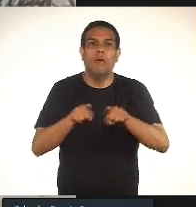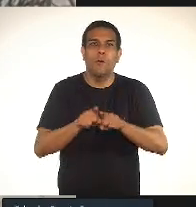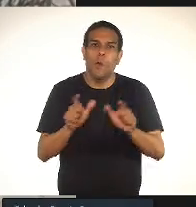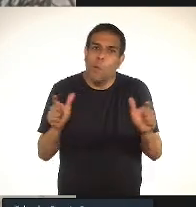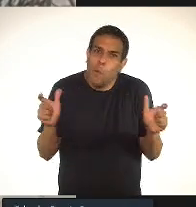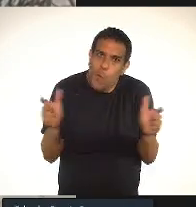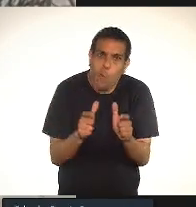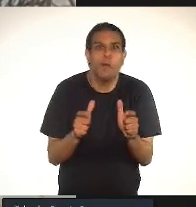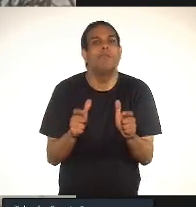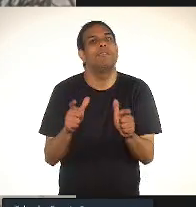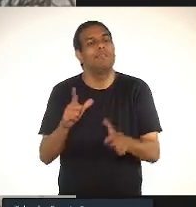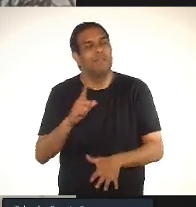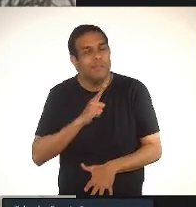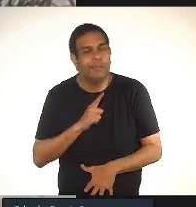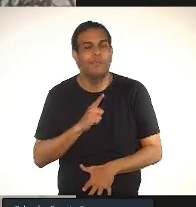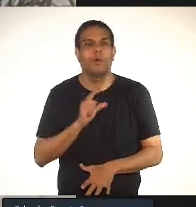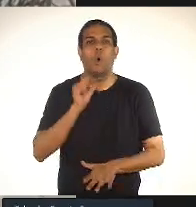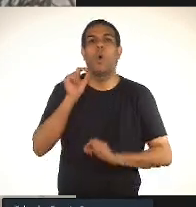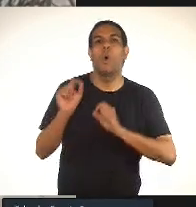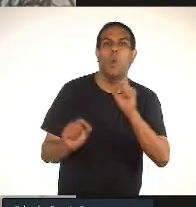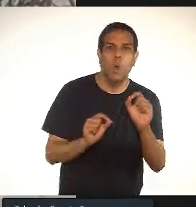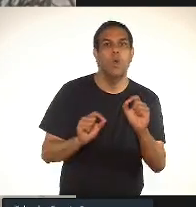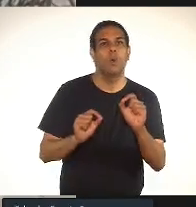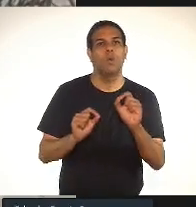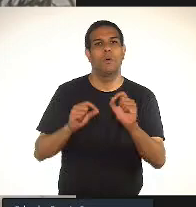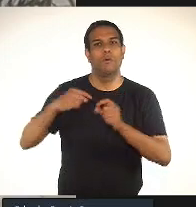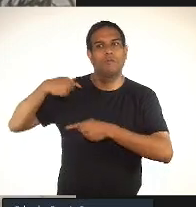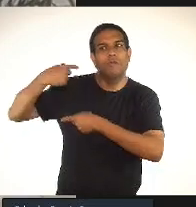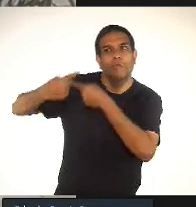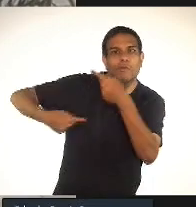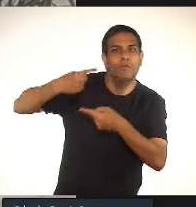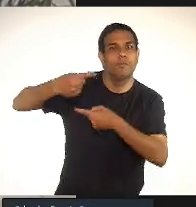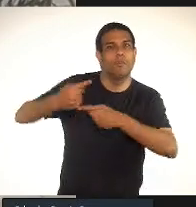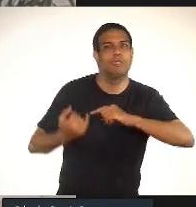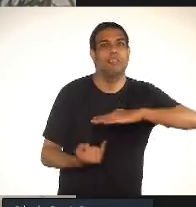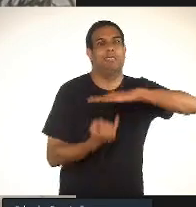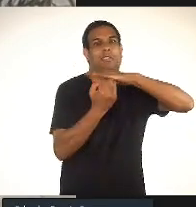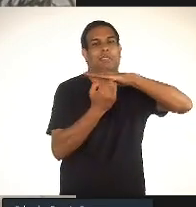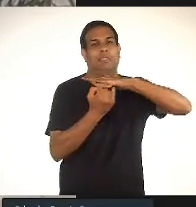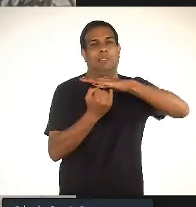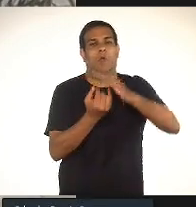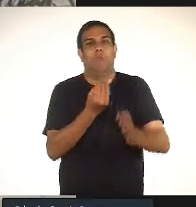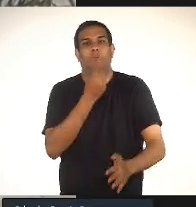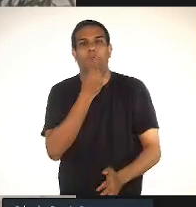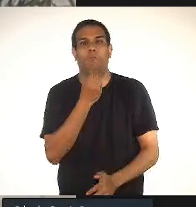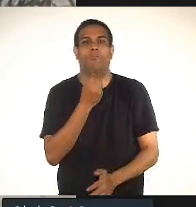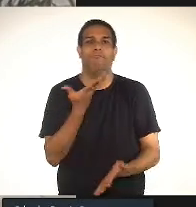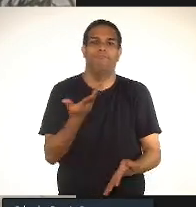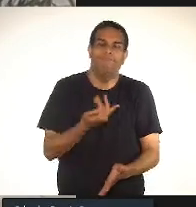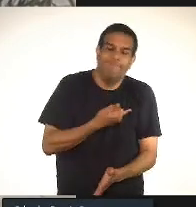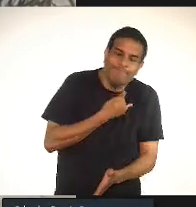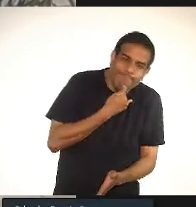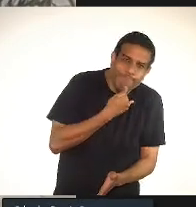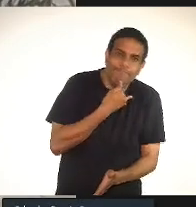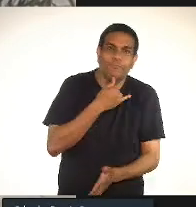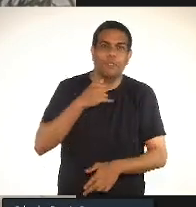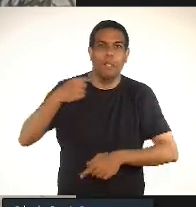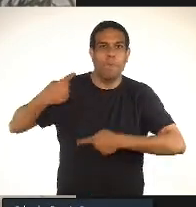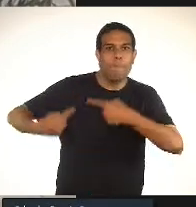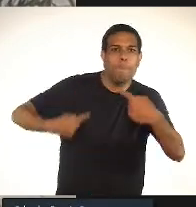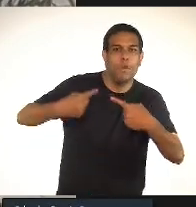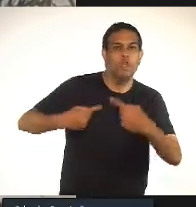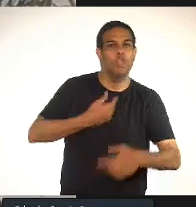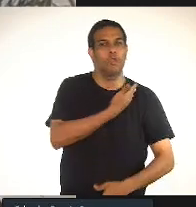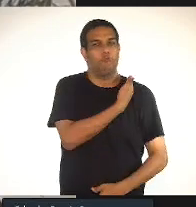também por uma questão de estruturação, inclusive, e lamentavelmente das políticas